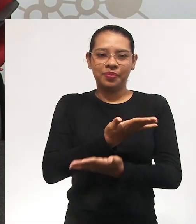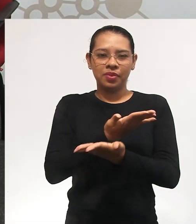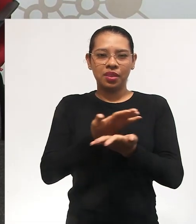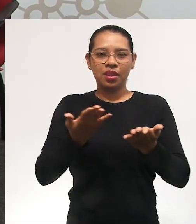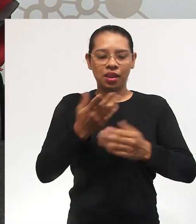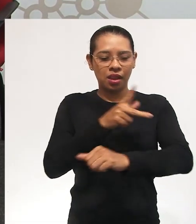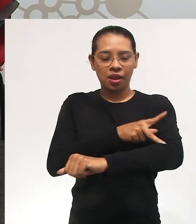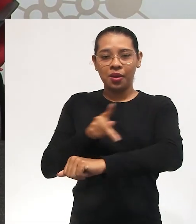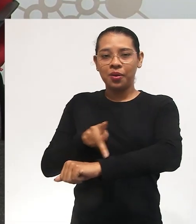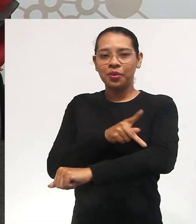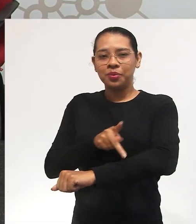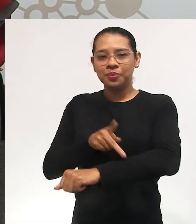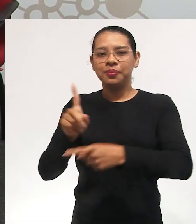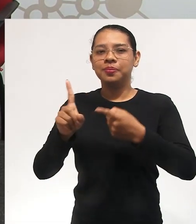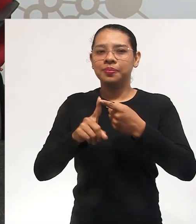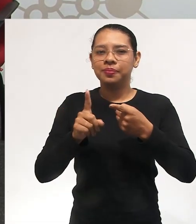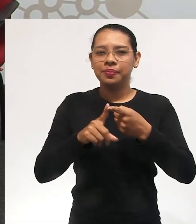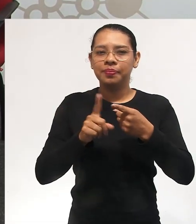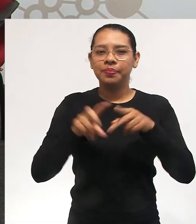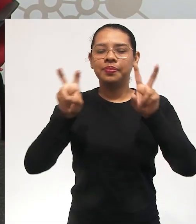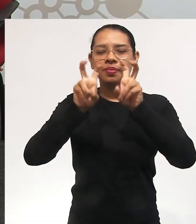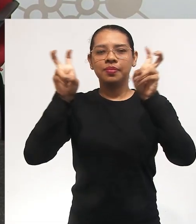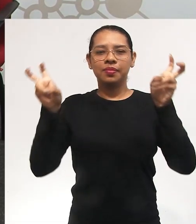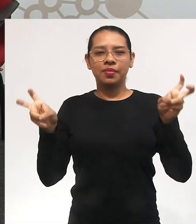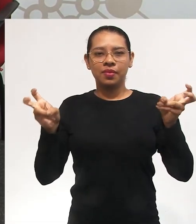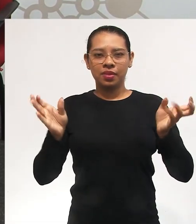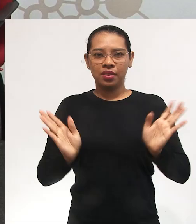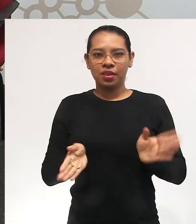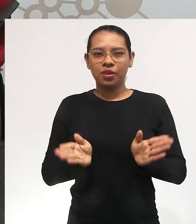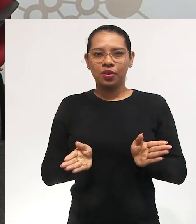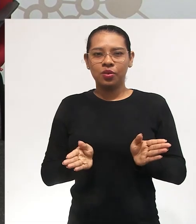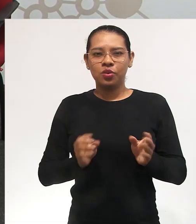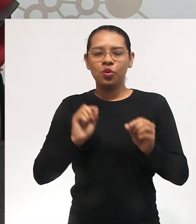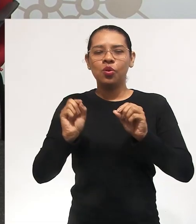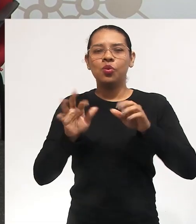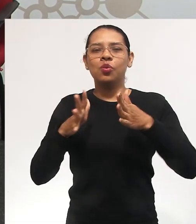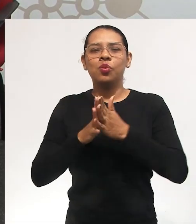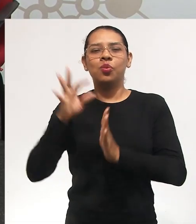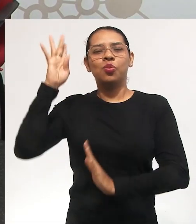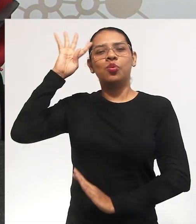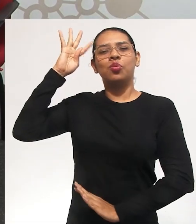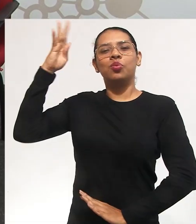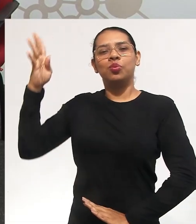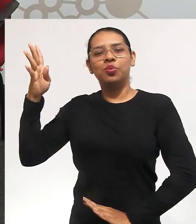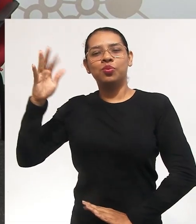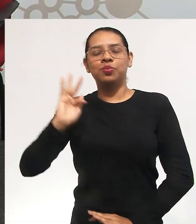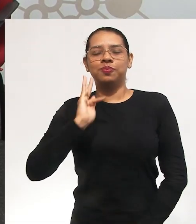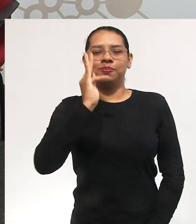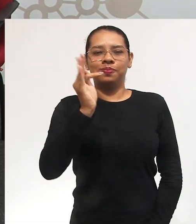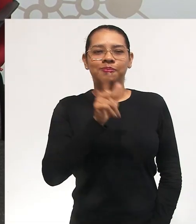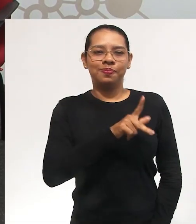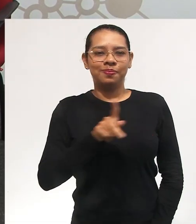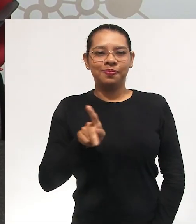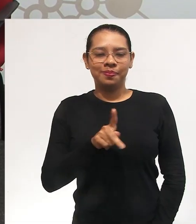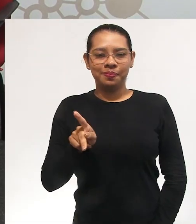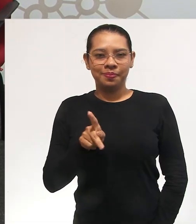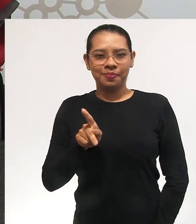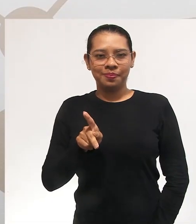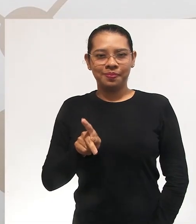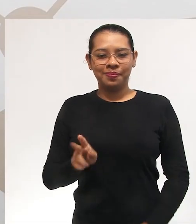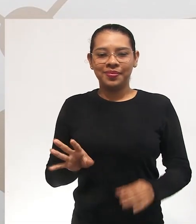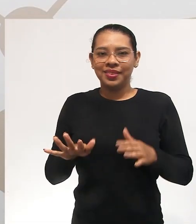nossos alunos de pedagogia, né, a respeito da nossa temática de hoje, uma reflexão aí para os nossos